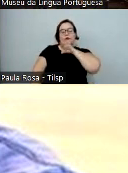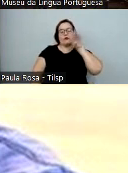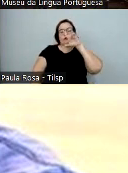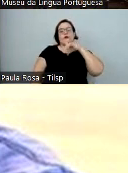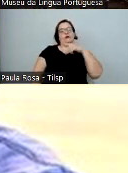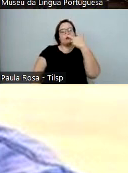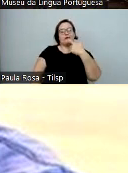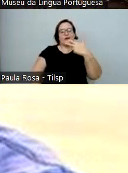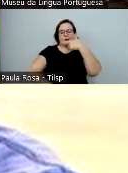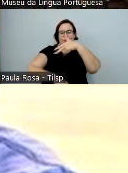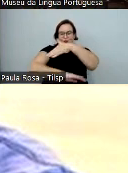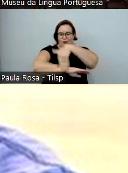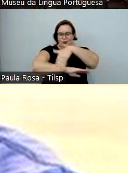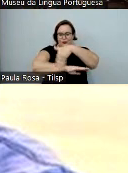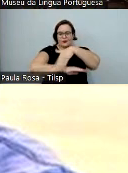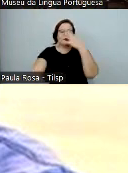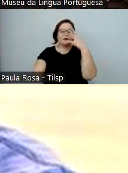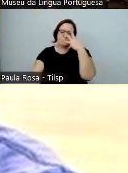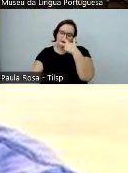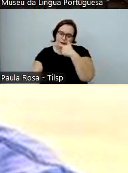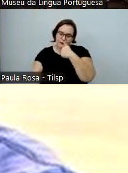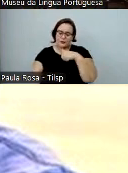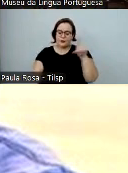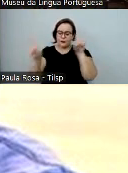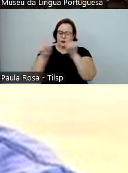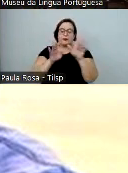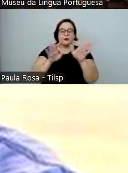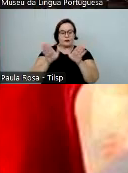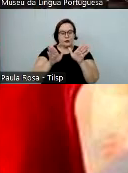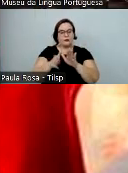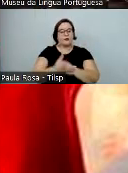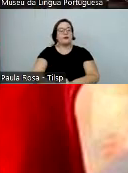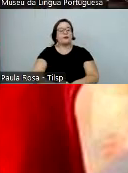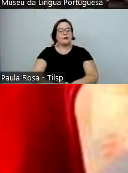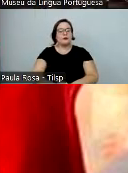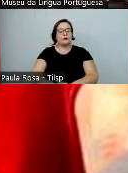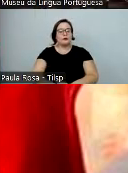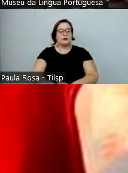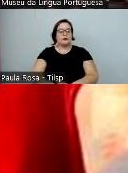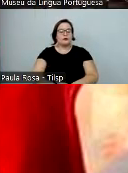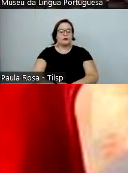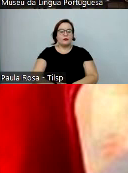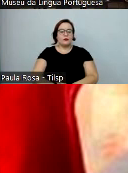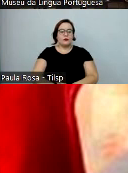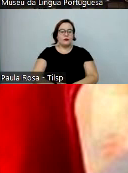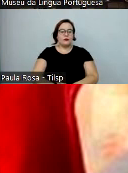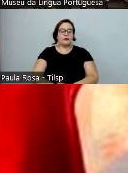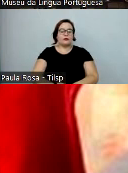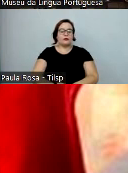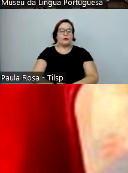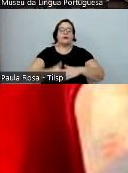super bonito super acessível problema avançar e ações com território